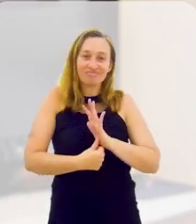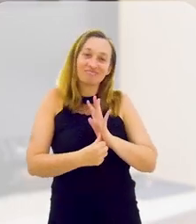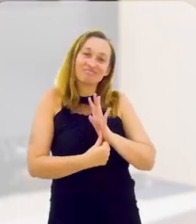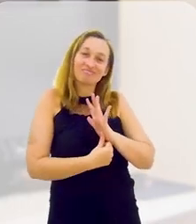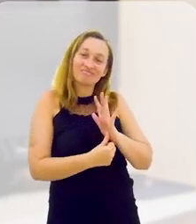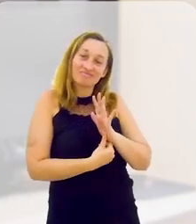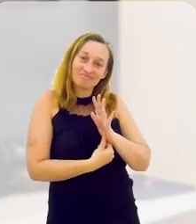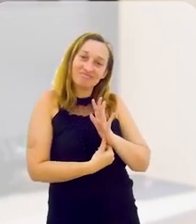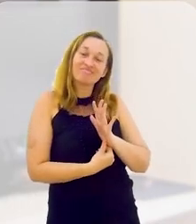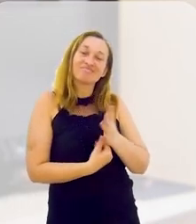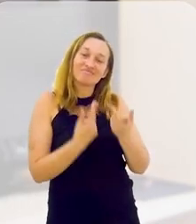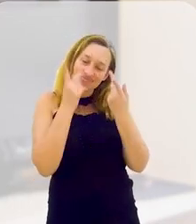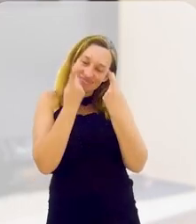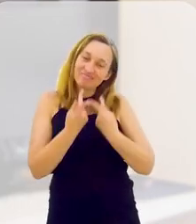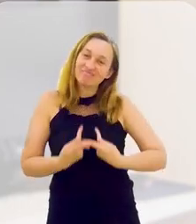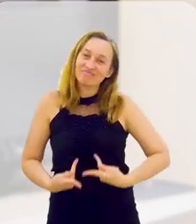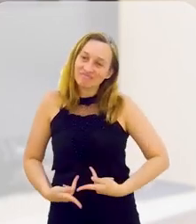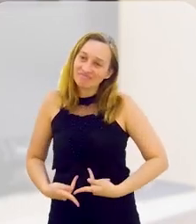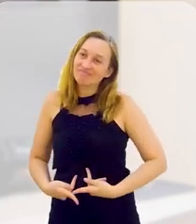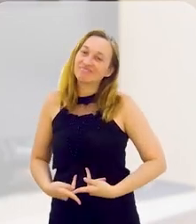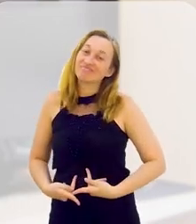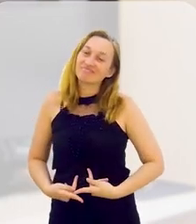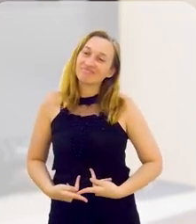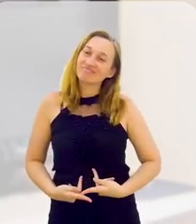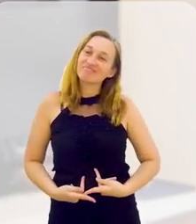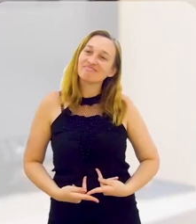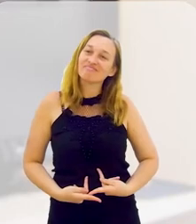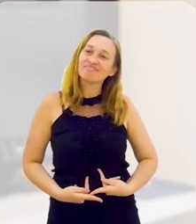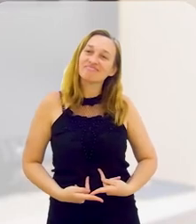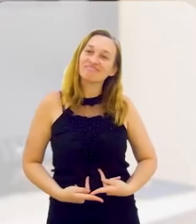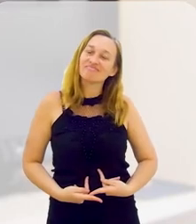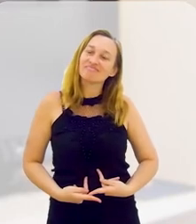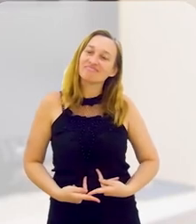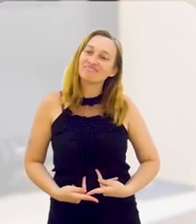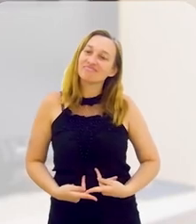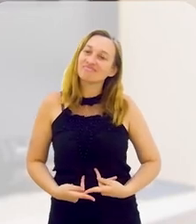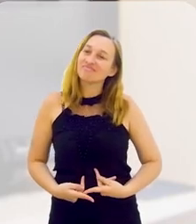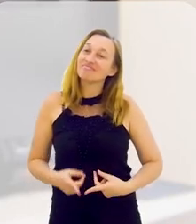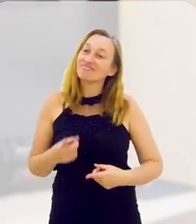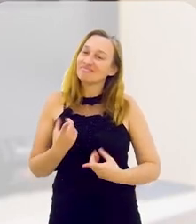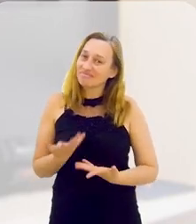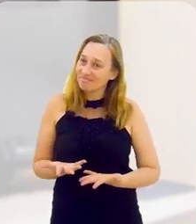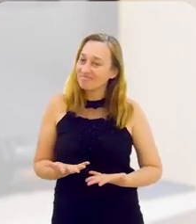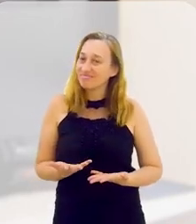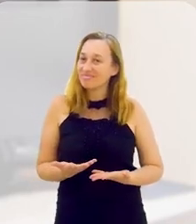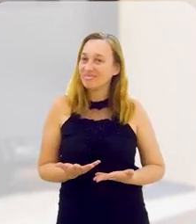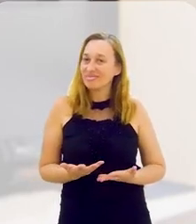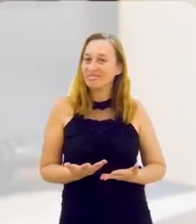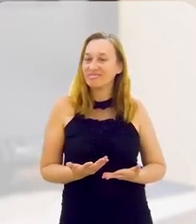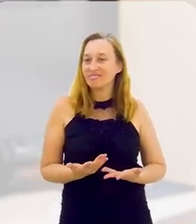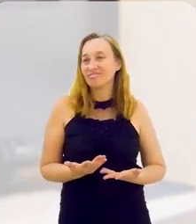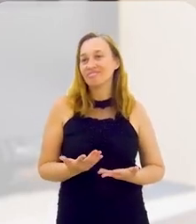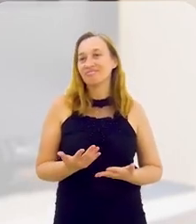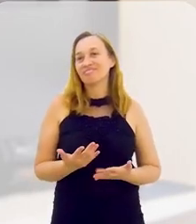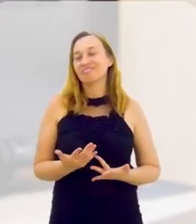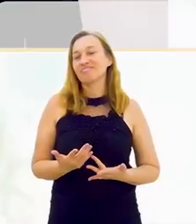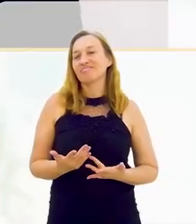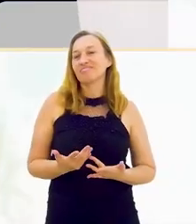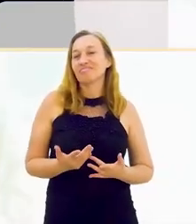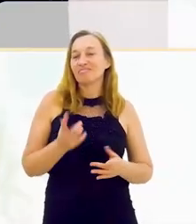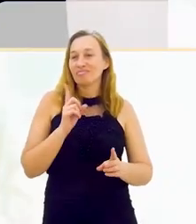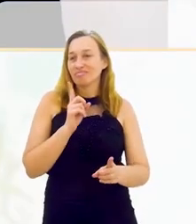para essa identidade, para essa humanização, para esse descobrimento. É